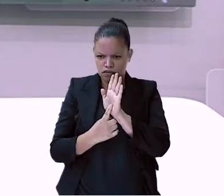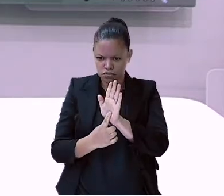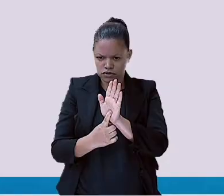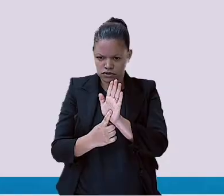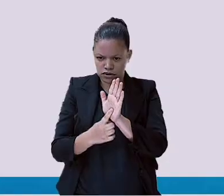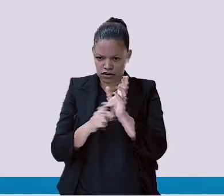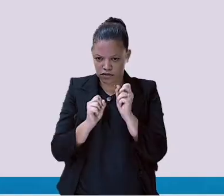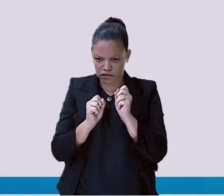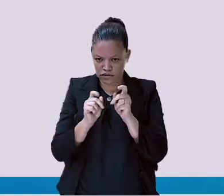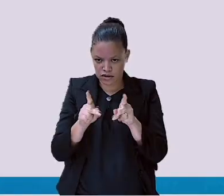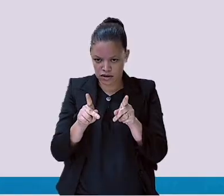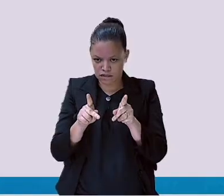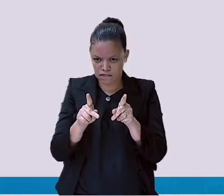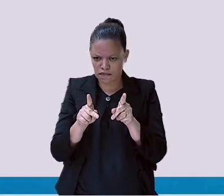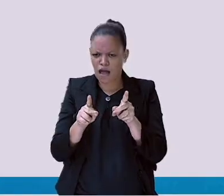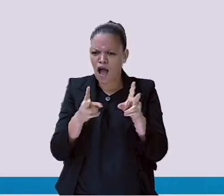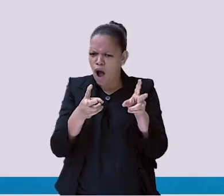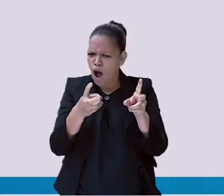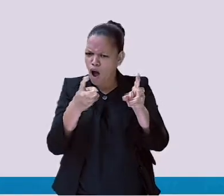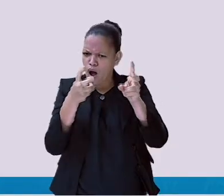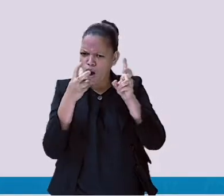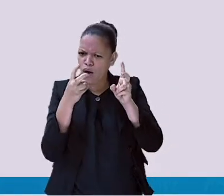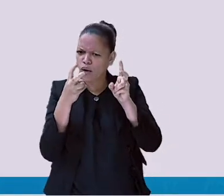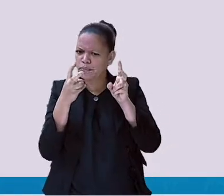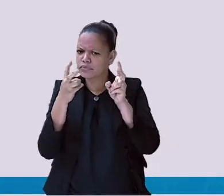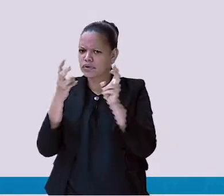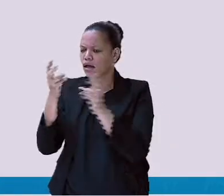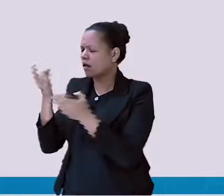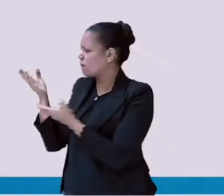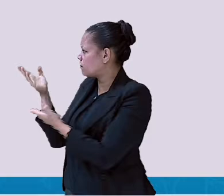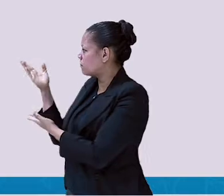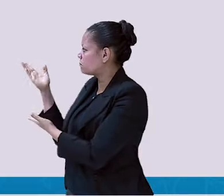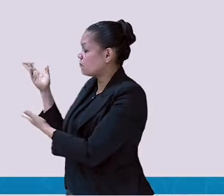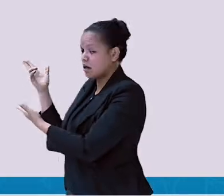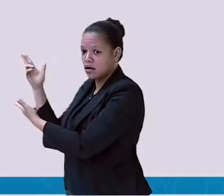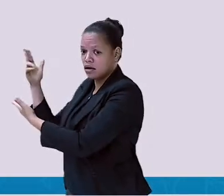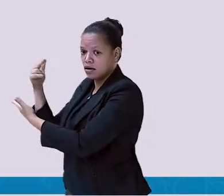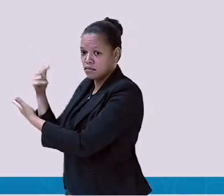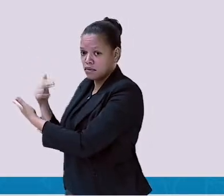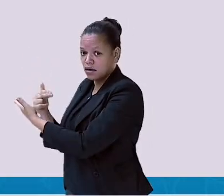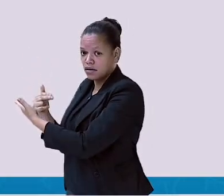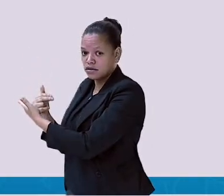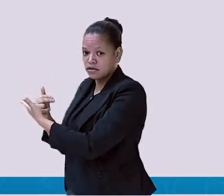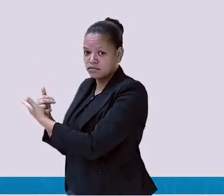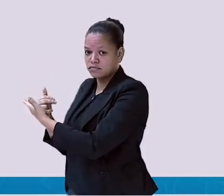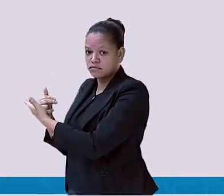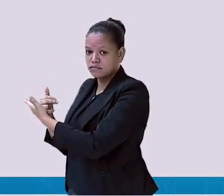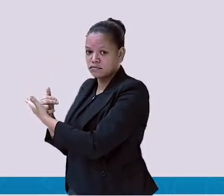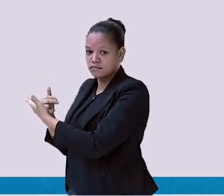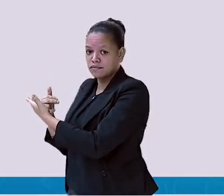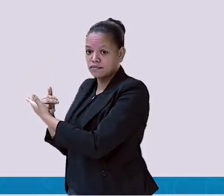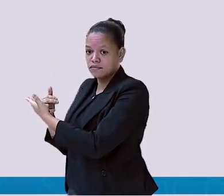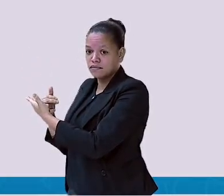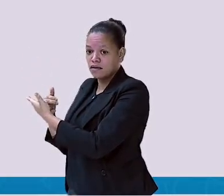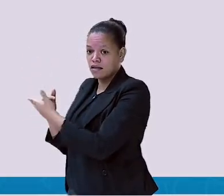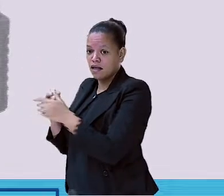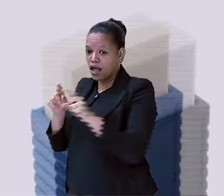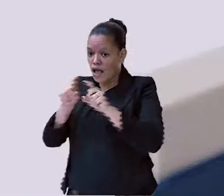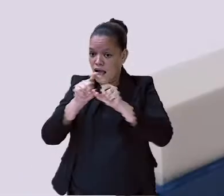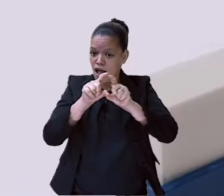consegue perceber. Tem aqui o 0 e o 1 e risquinhos pequenos, mas no